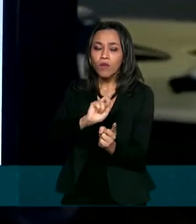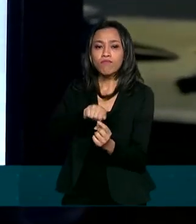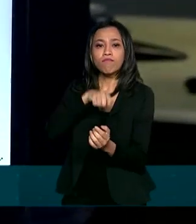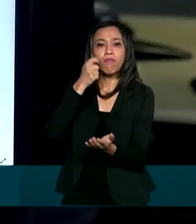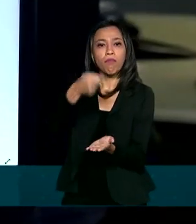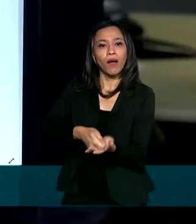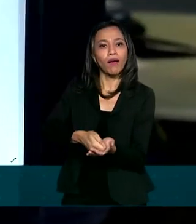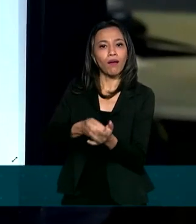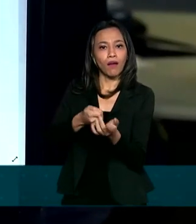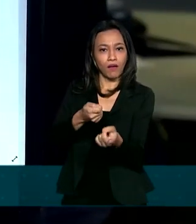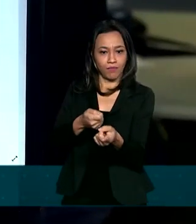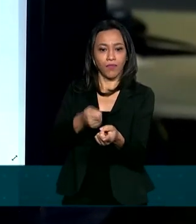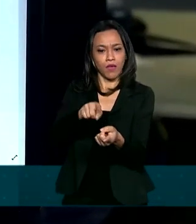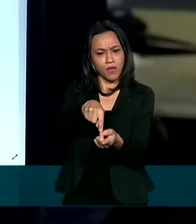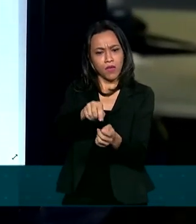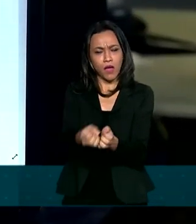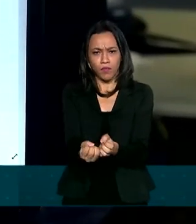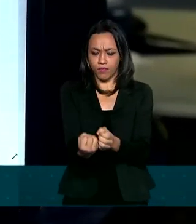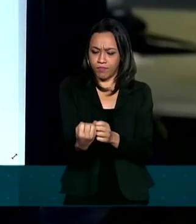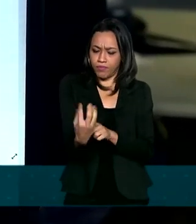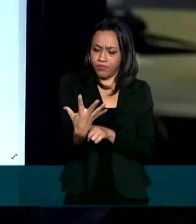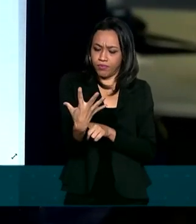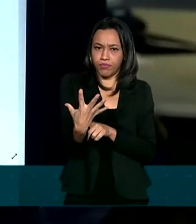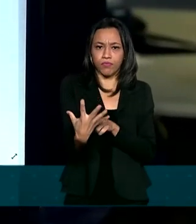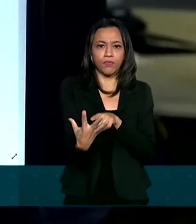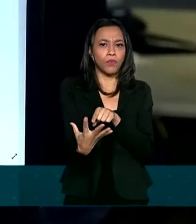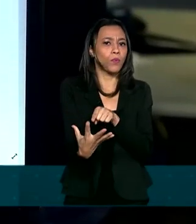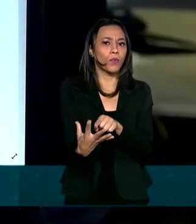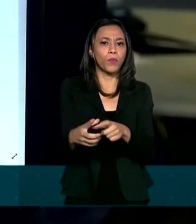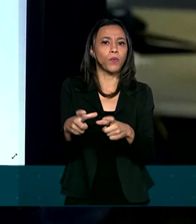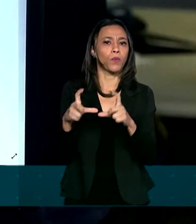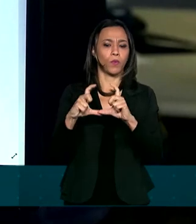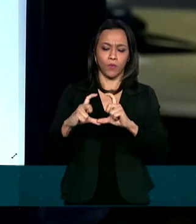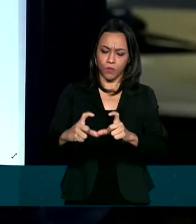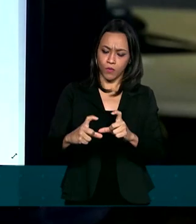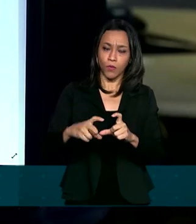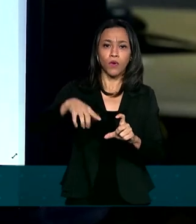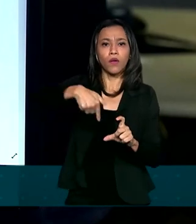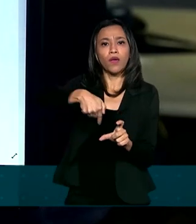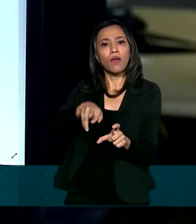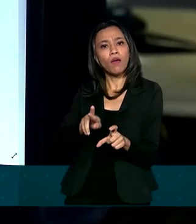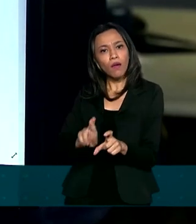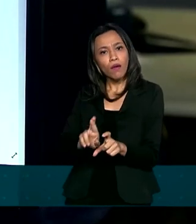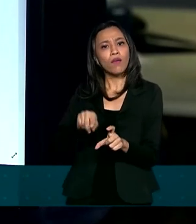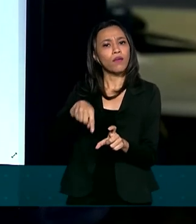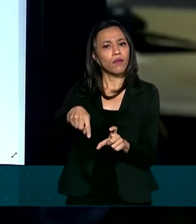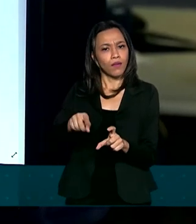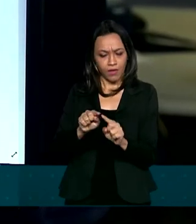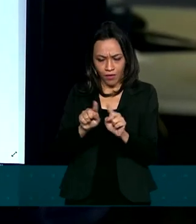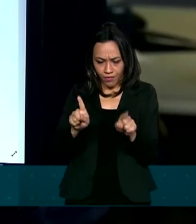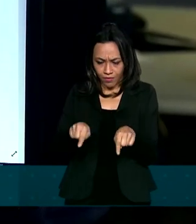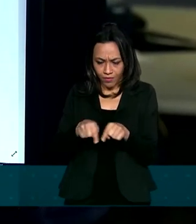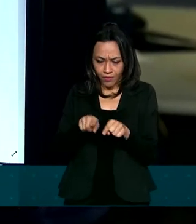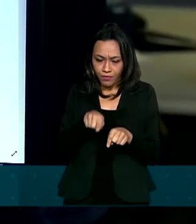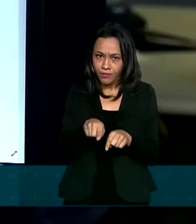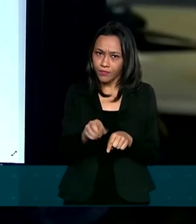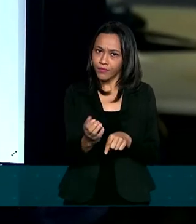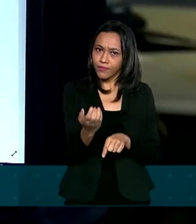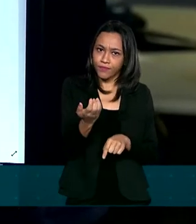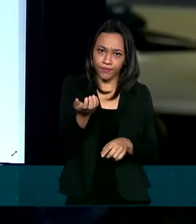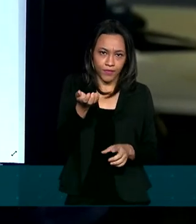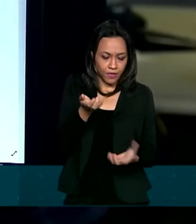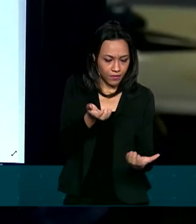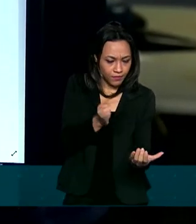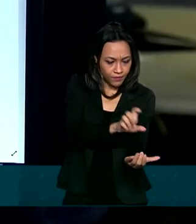com Maquininha. Automaticamente, a câmera vai abrir e você precisa apontar para o QR Code, que são aqueles quadradinhos que estão na máquina do